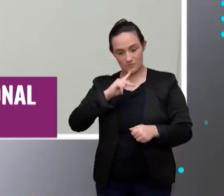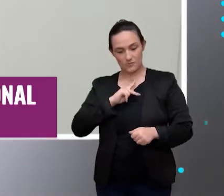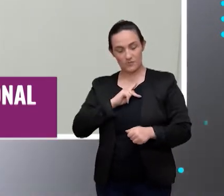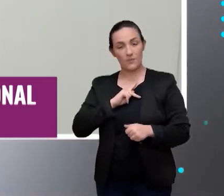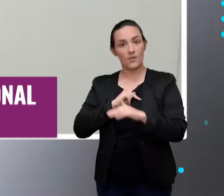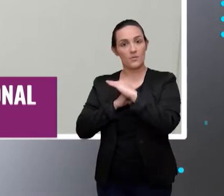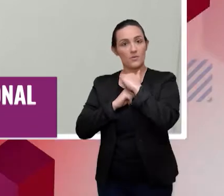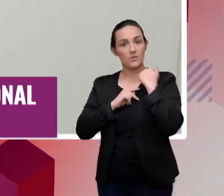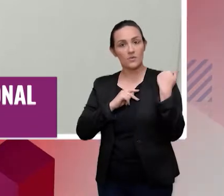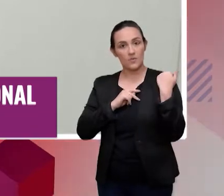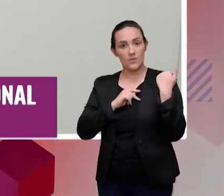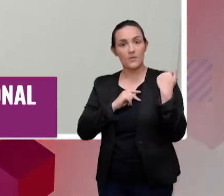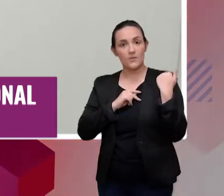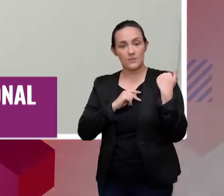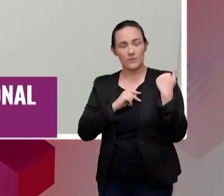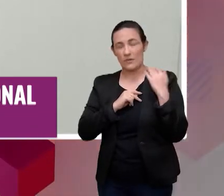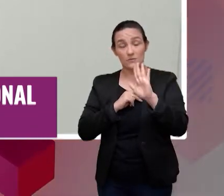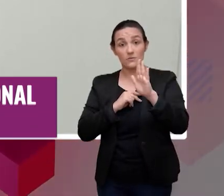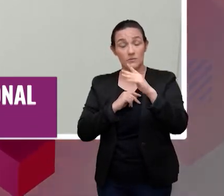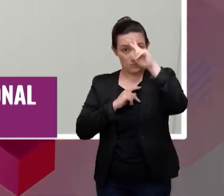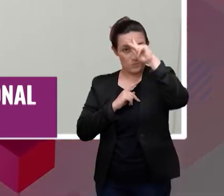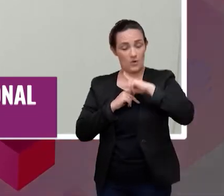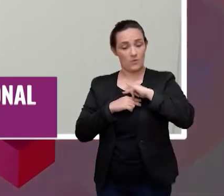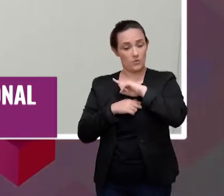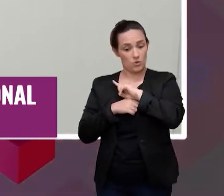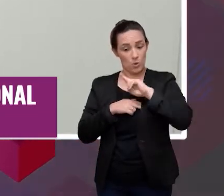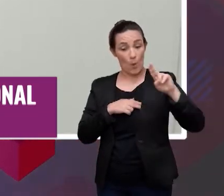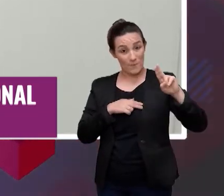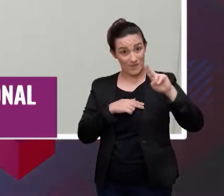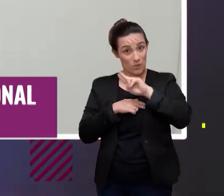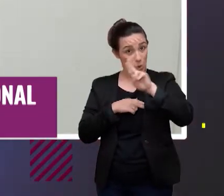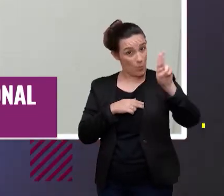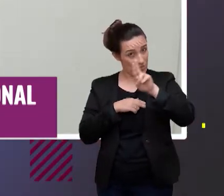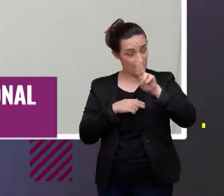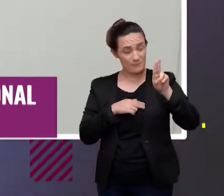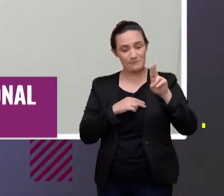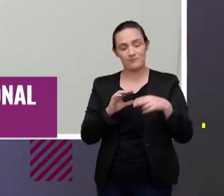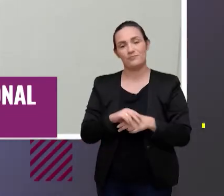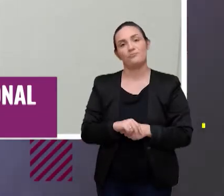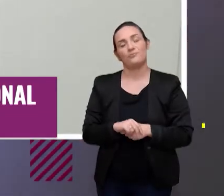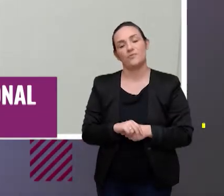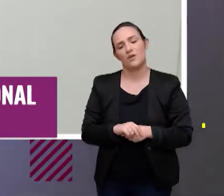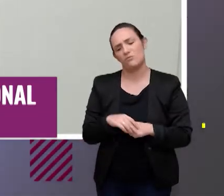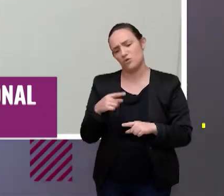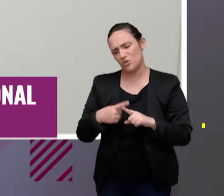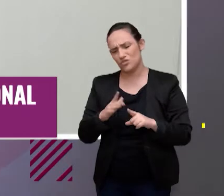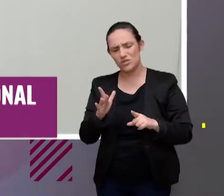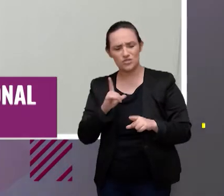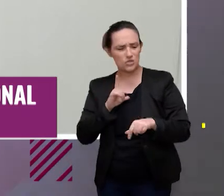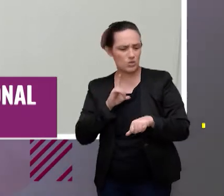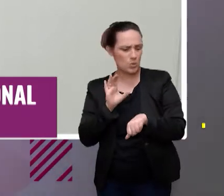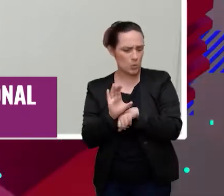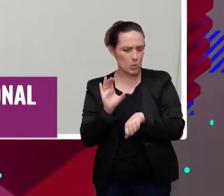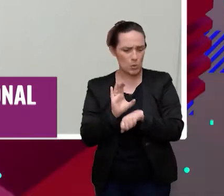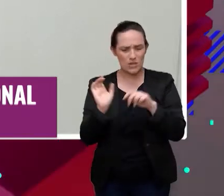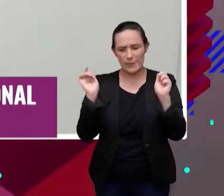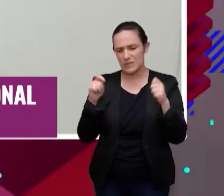o conhecimento, toda a capacitação para poder realizar esse trabalho.